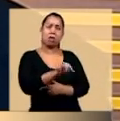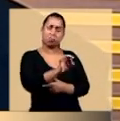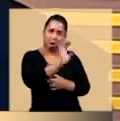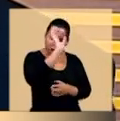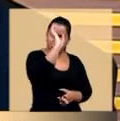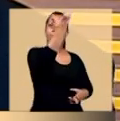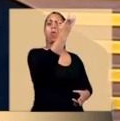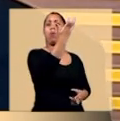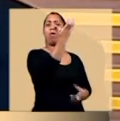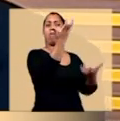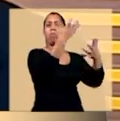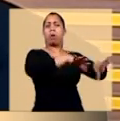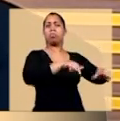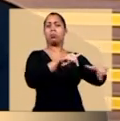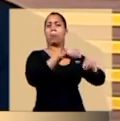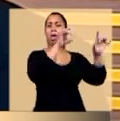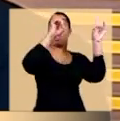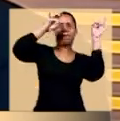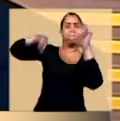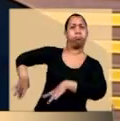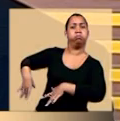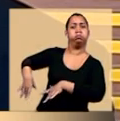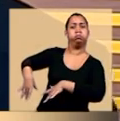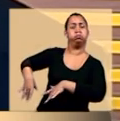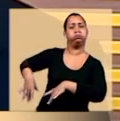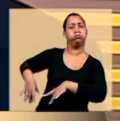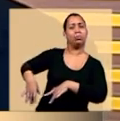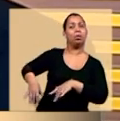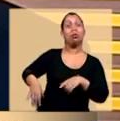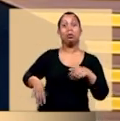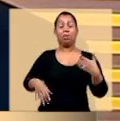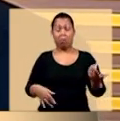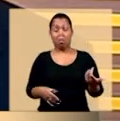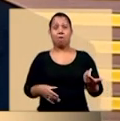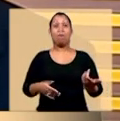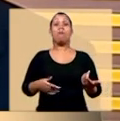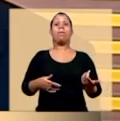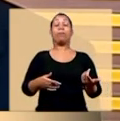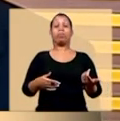ela, de fato, resolva não voltar para a empresa. Quer dizer, esse trabalho,